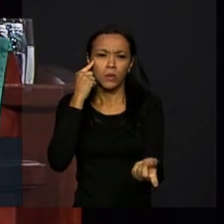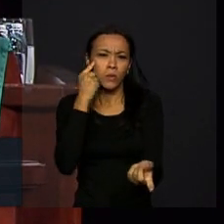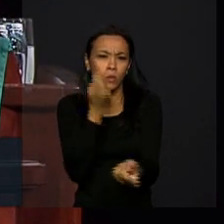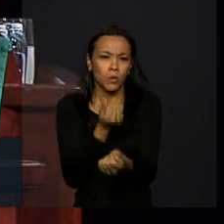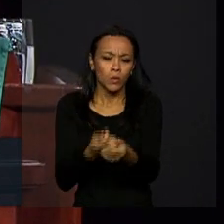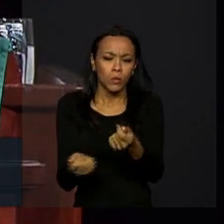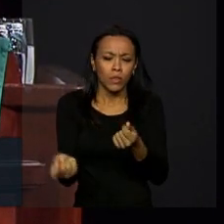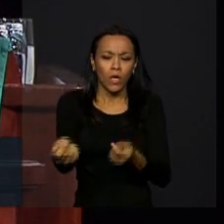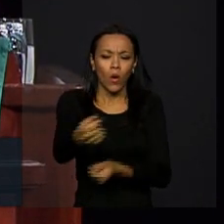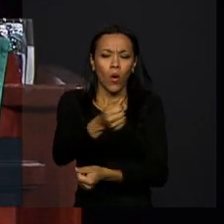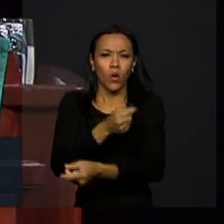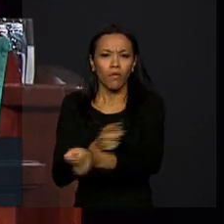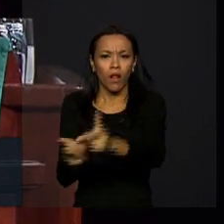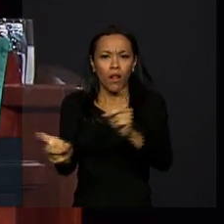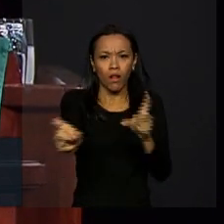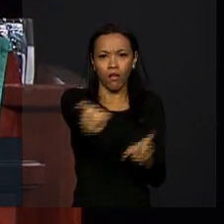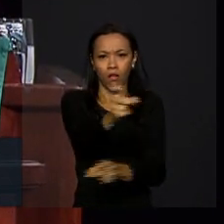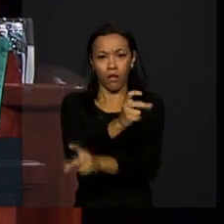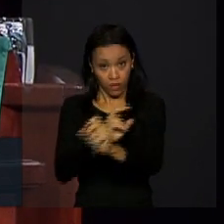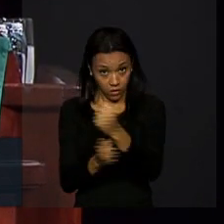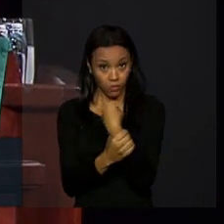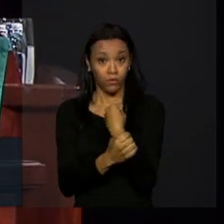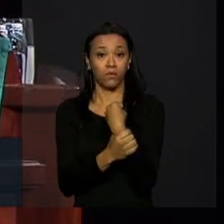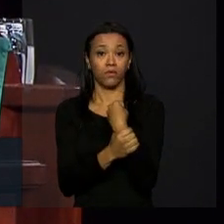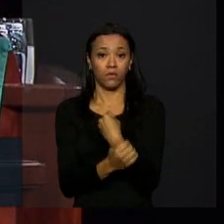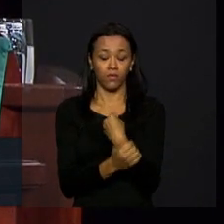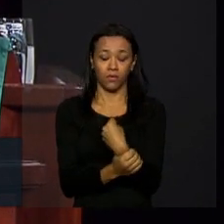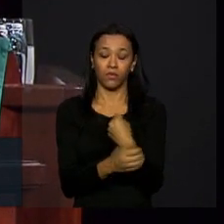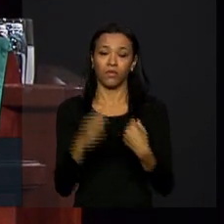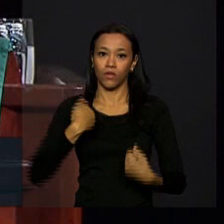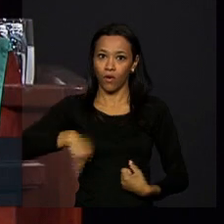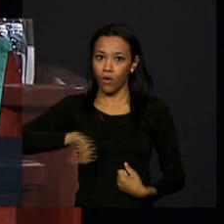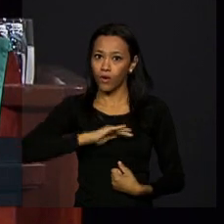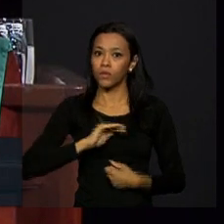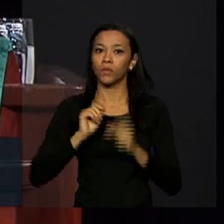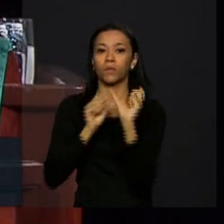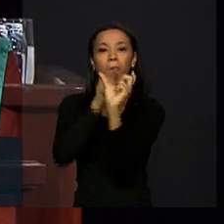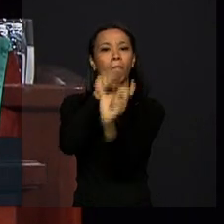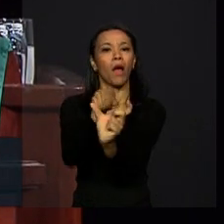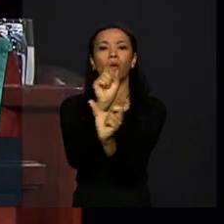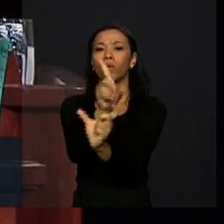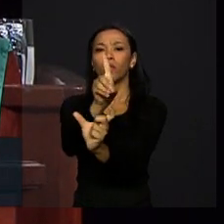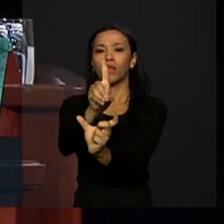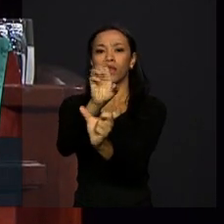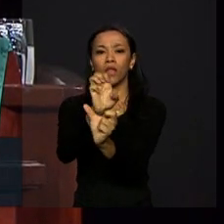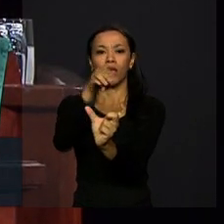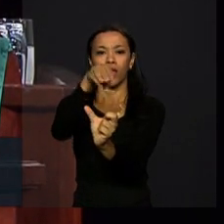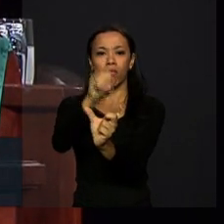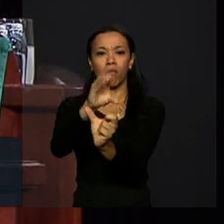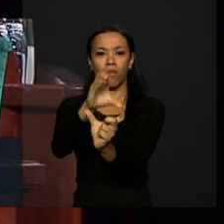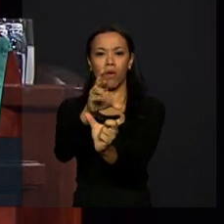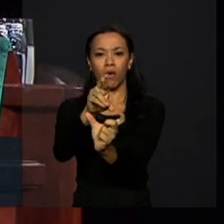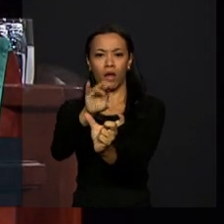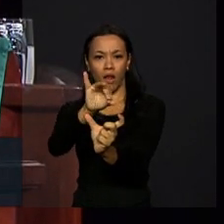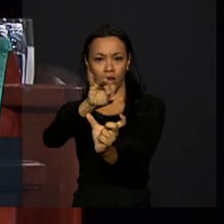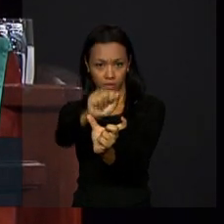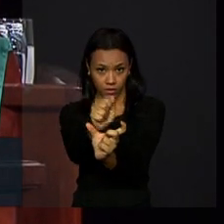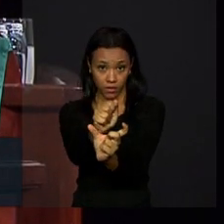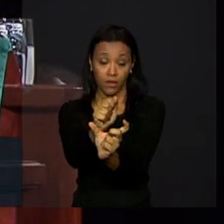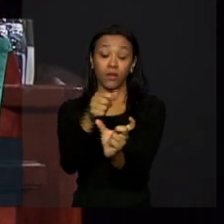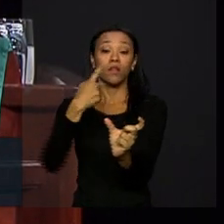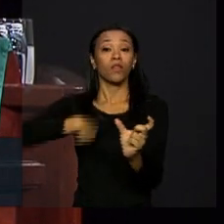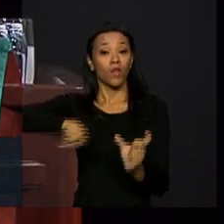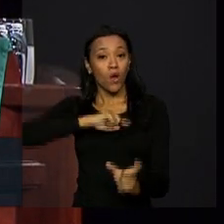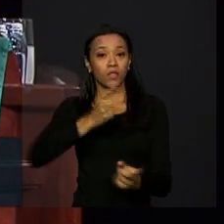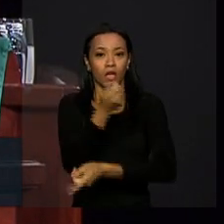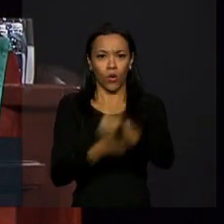sofisticado e seguro somos uma grande democracia nossa economia tem fundamentos sólidos